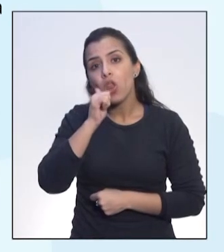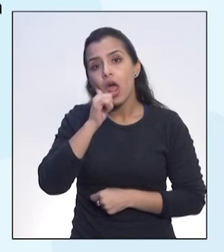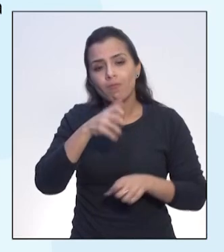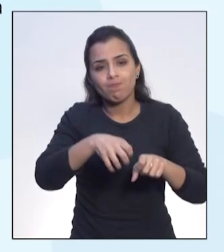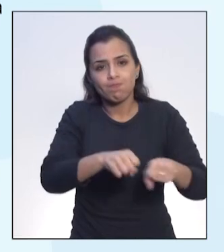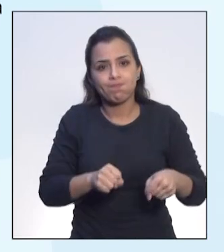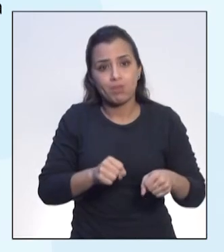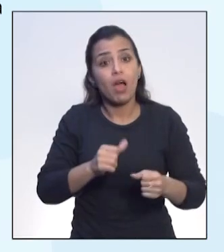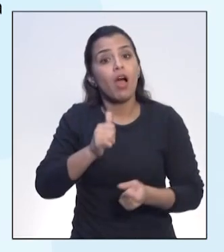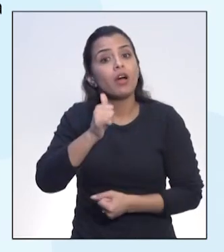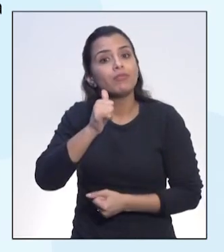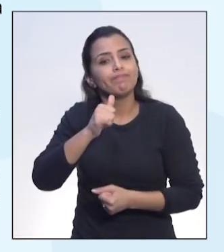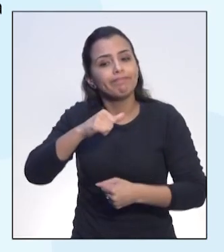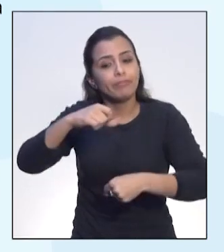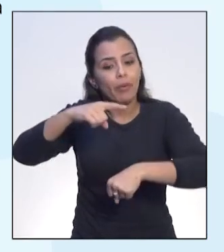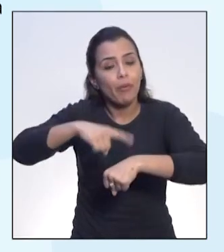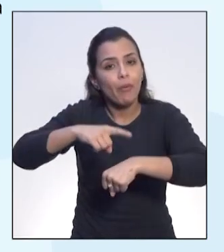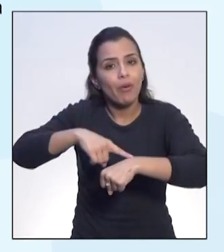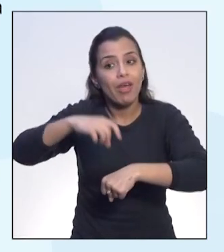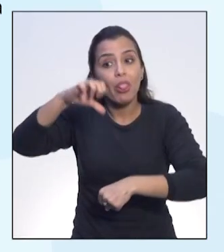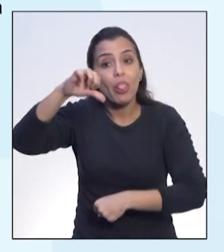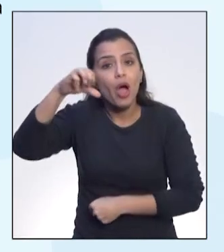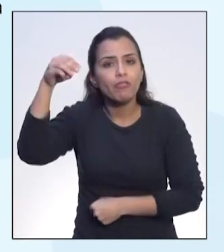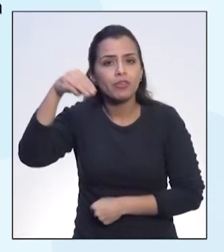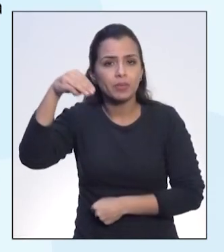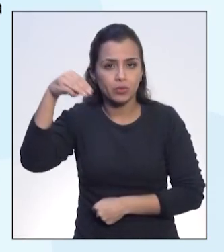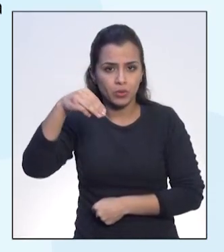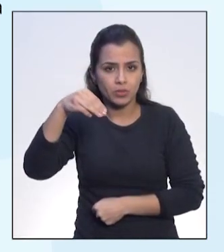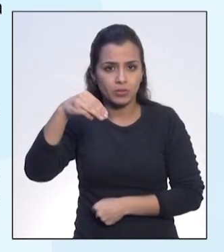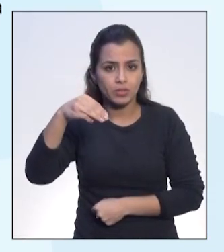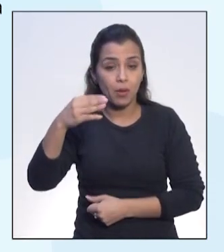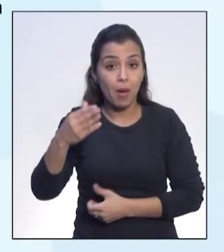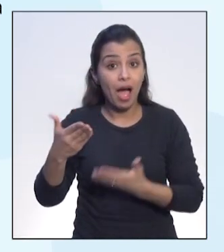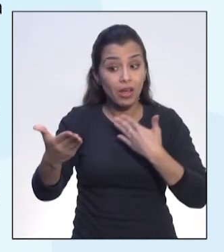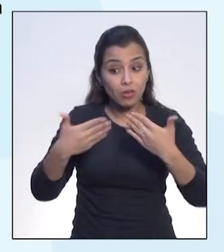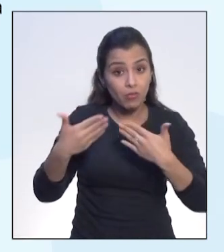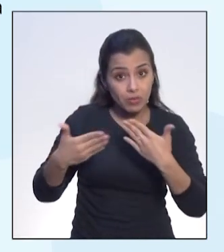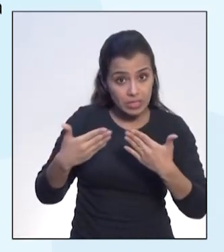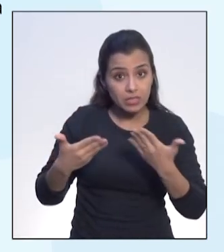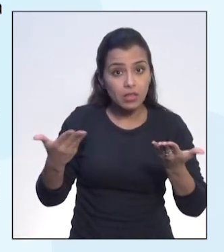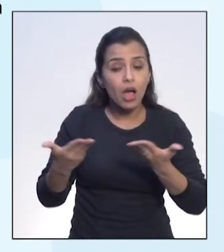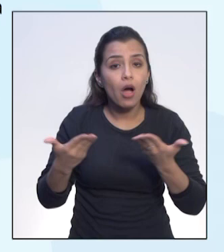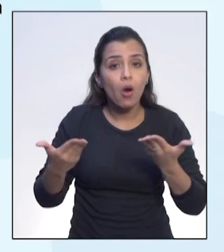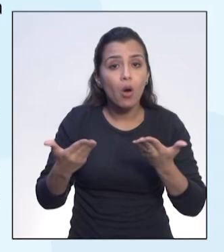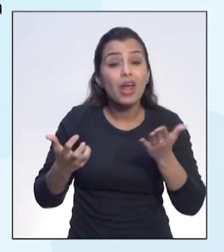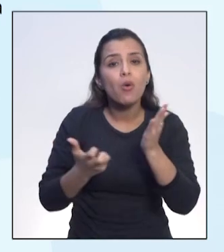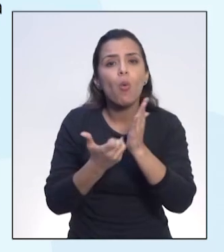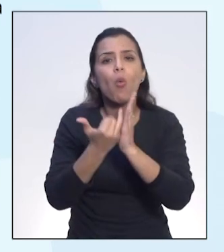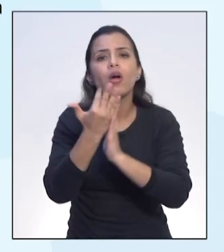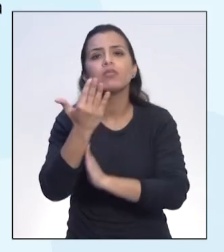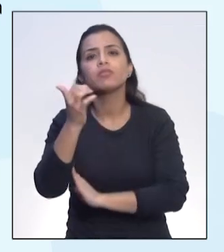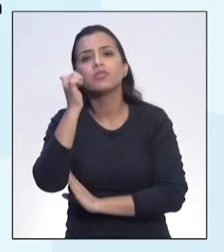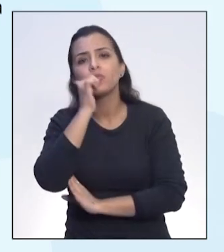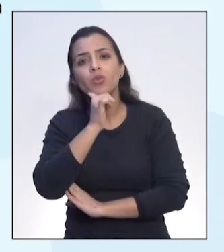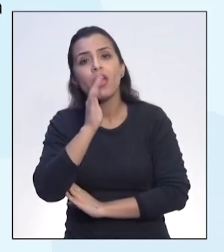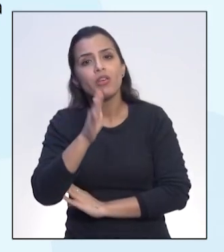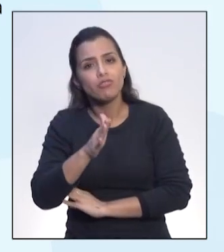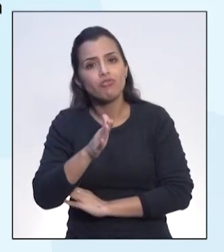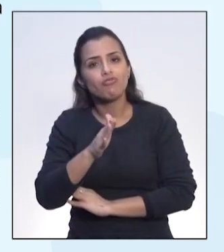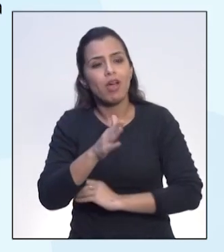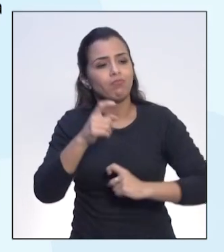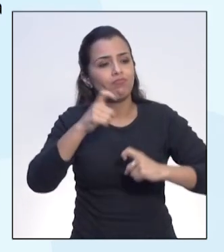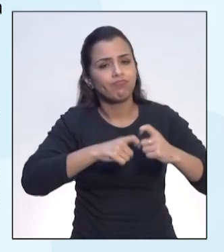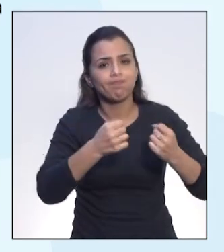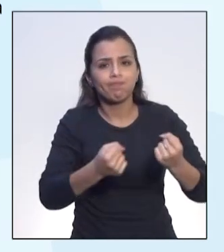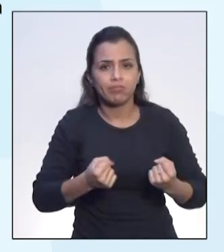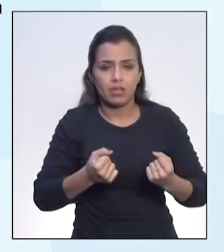cada 9 minutos. Então, pensa aí comigo quantas mulheres no Brasil foram vítimas de assédio sexual